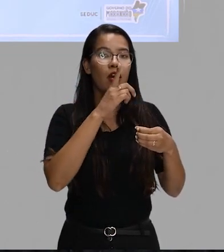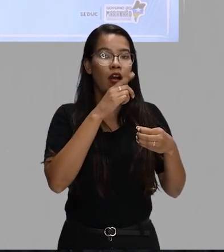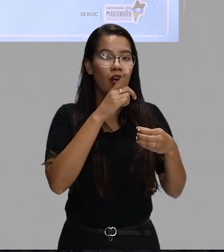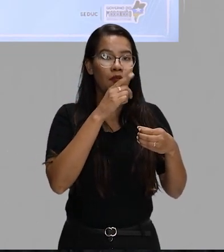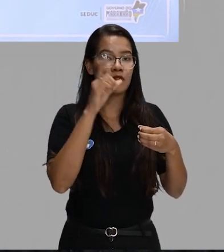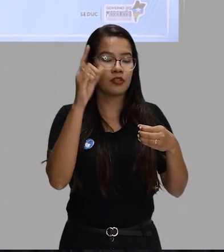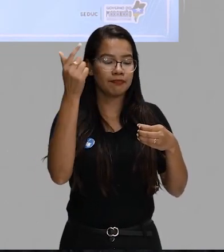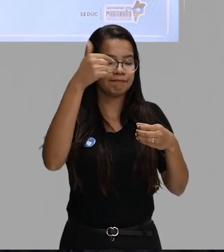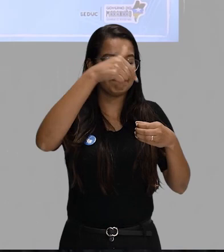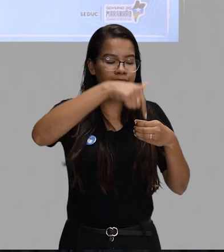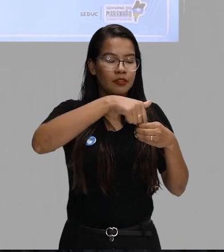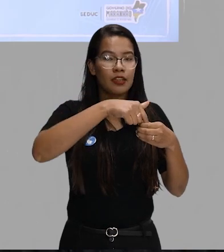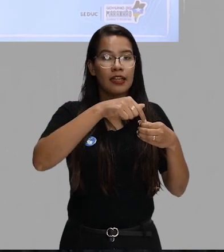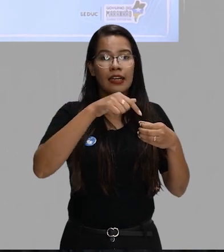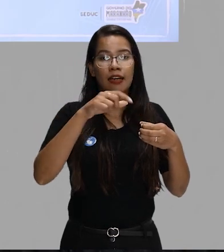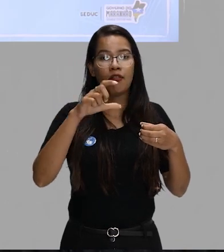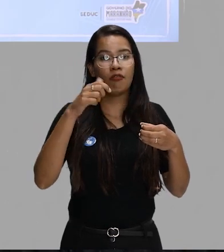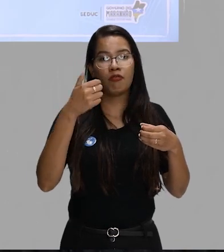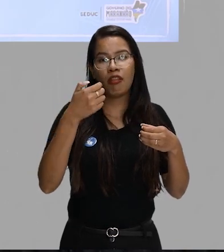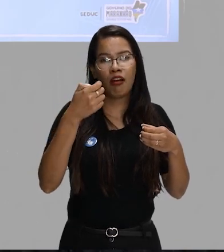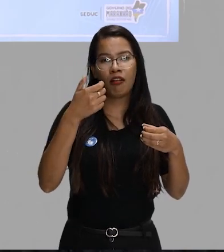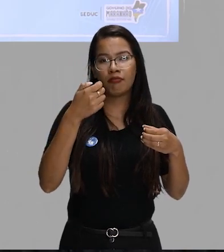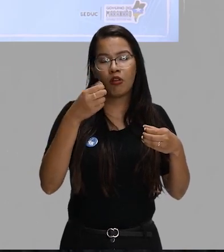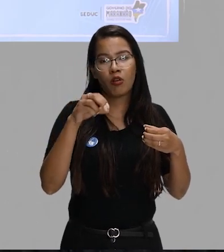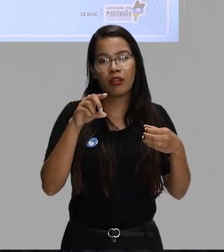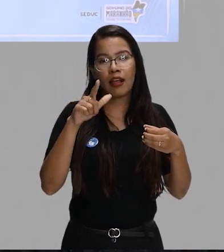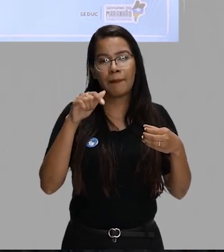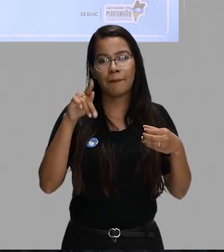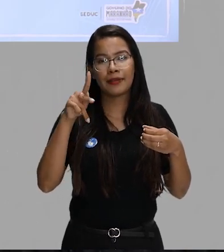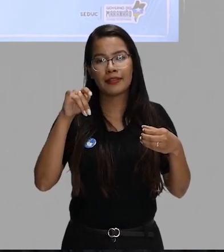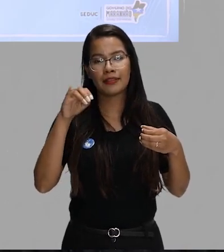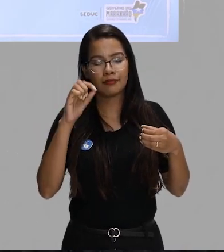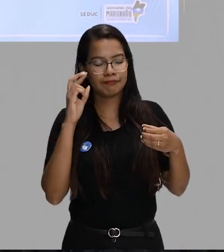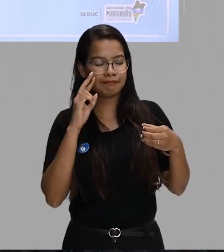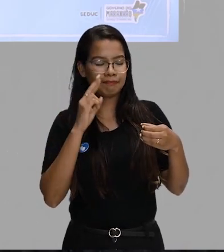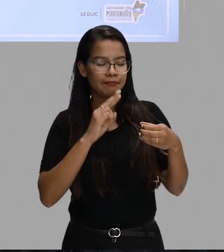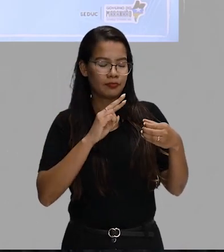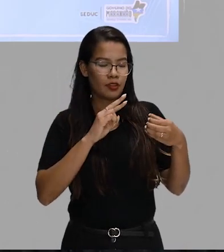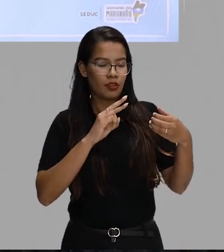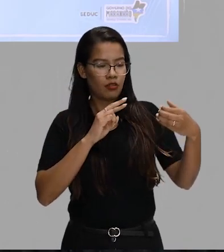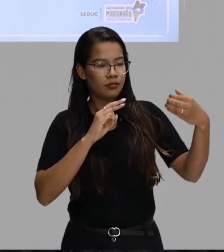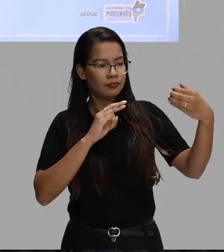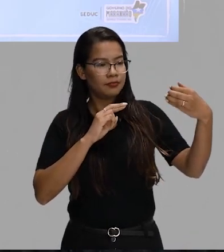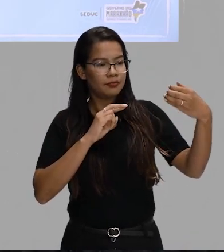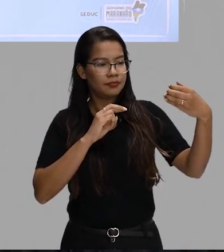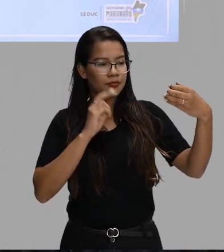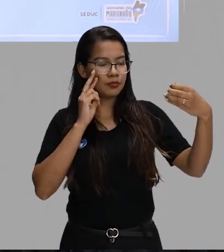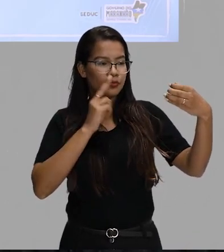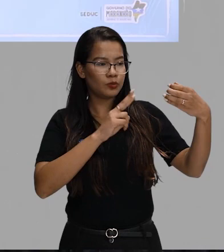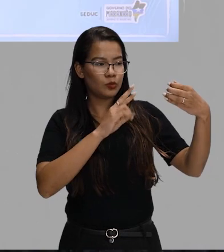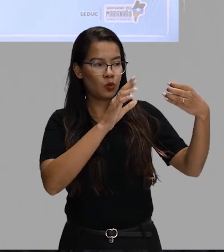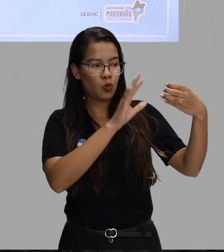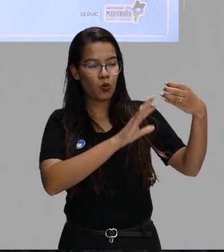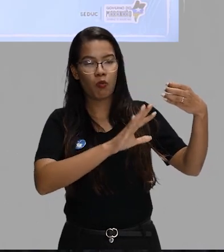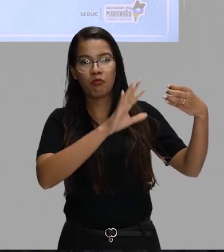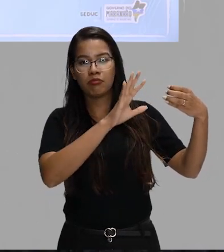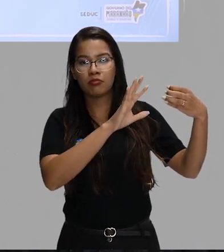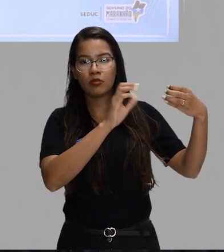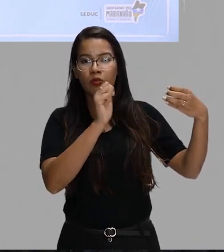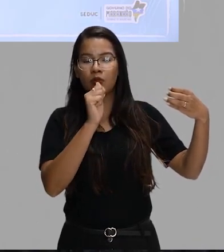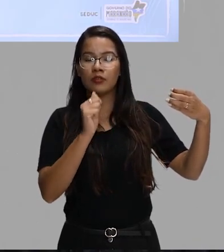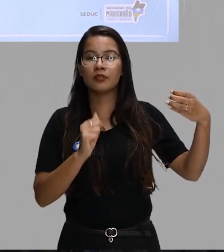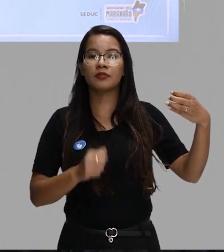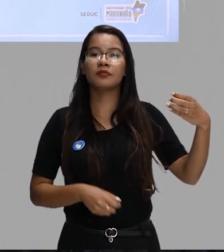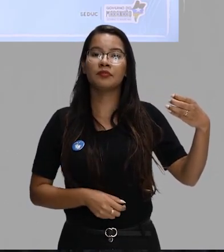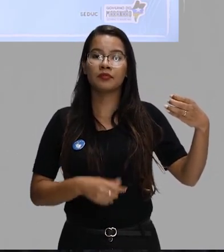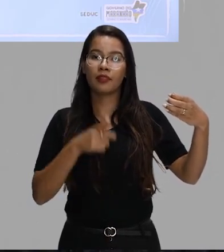lápis, dentro desse copo de vidro com água. No momento que você olha, né, esse copo de vidro, né, com a caneta